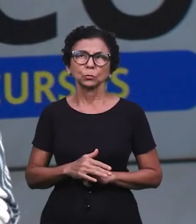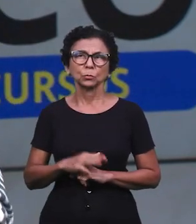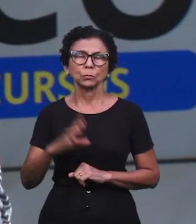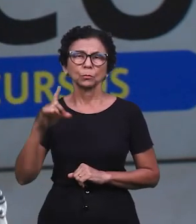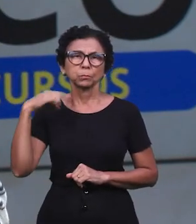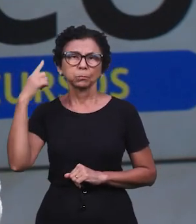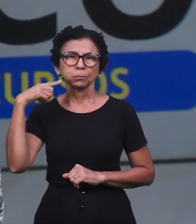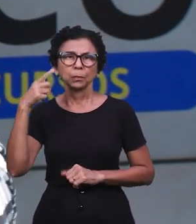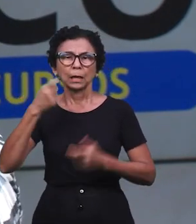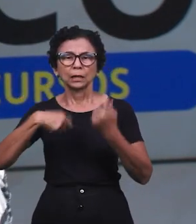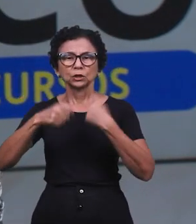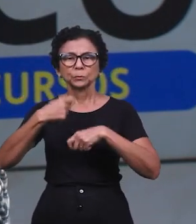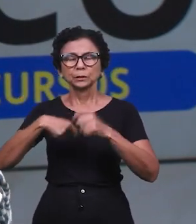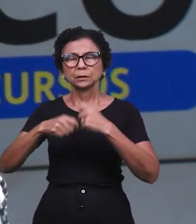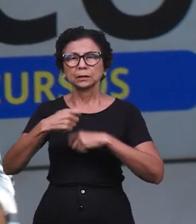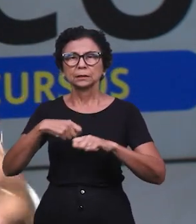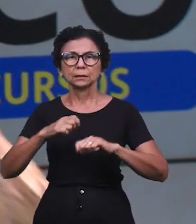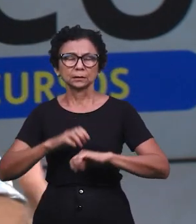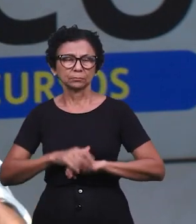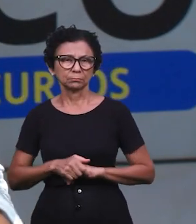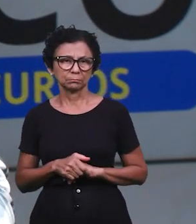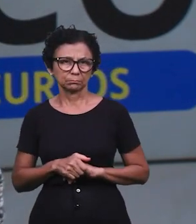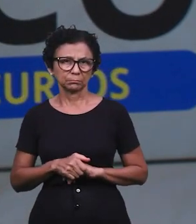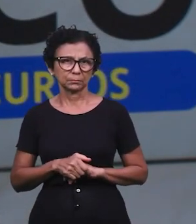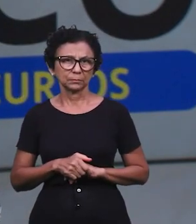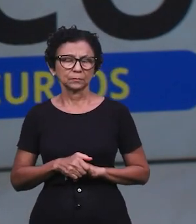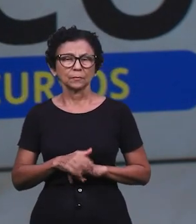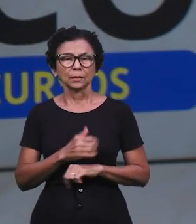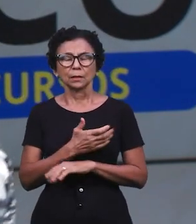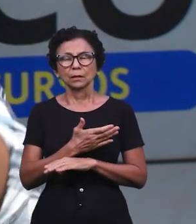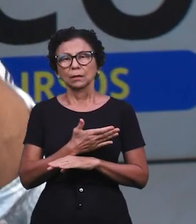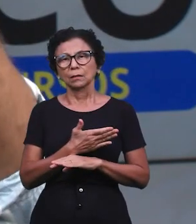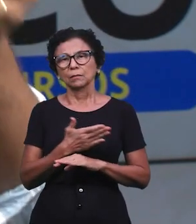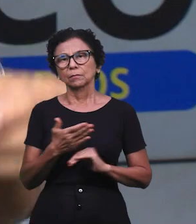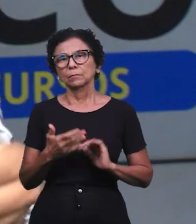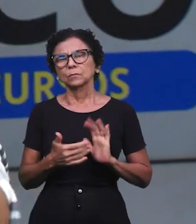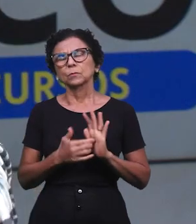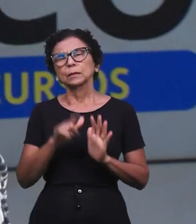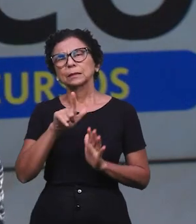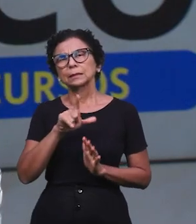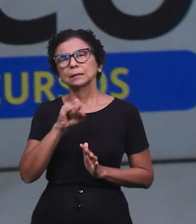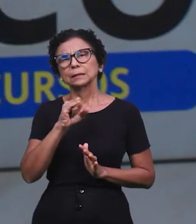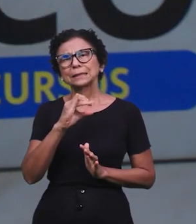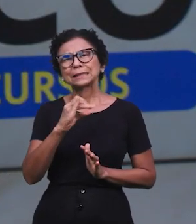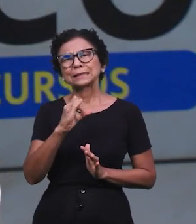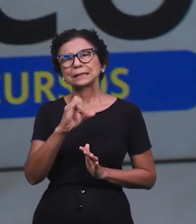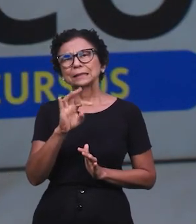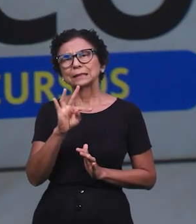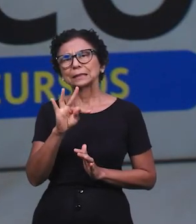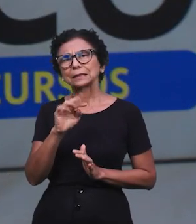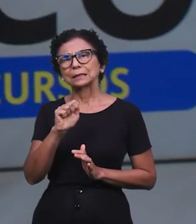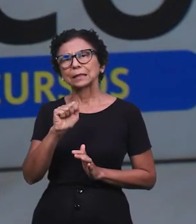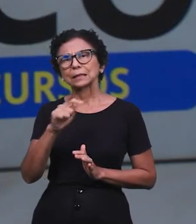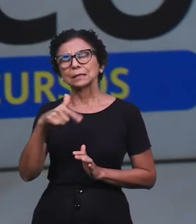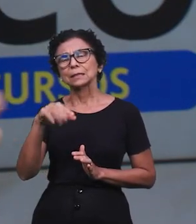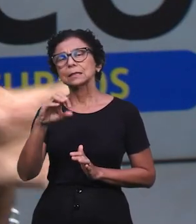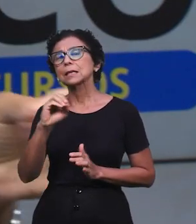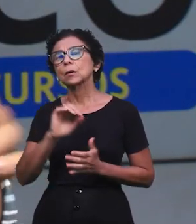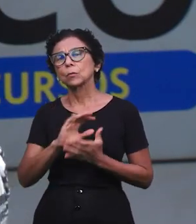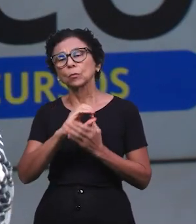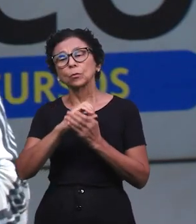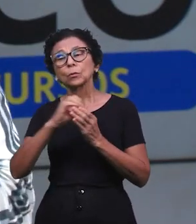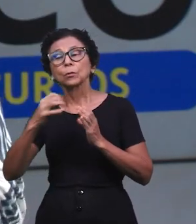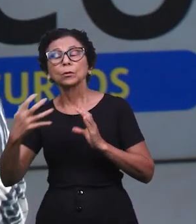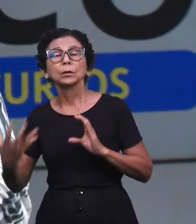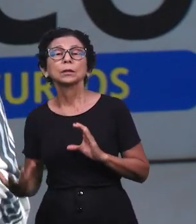fala-se muito sobre as famosas licitações, tá? Qual que é o objetivo de uma licitação? Quais são as características de um